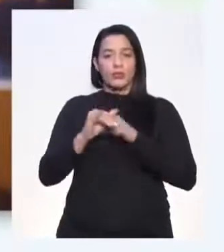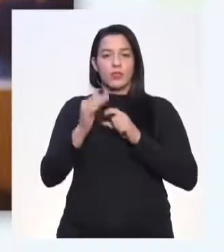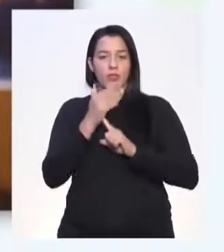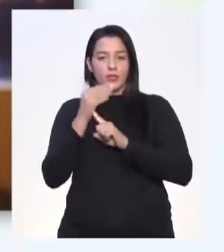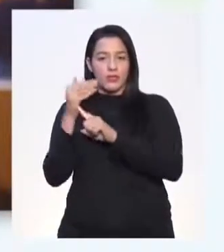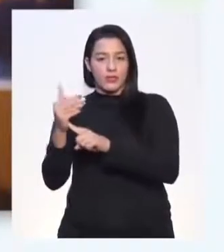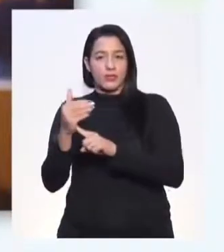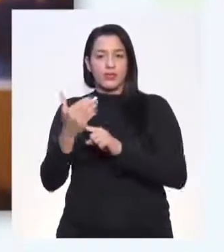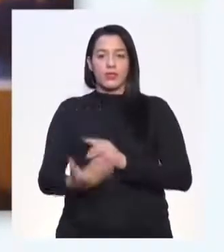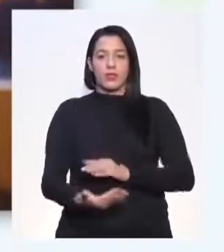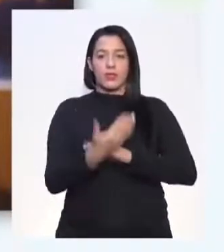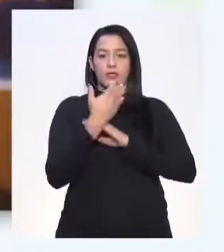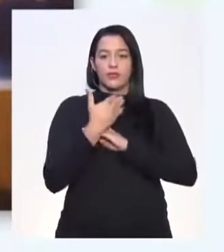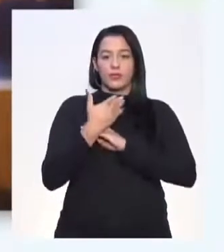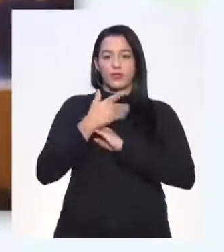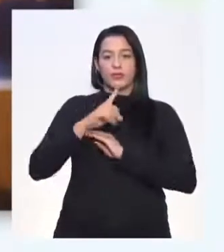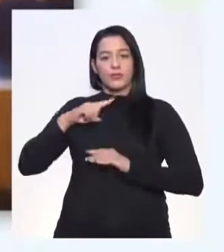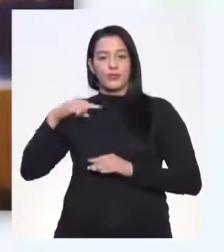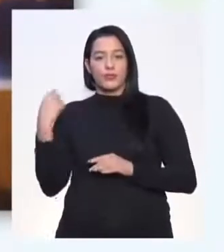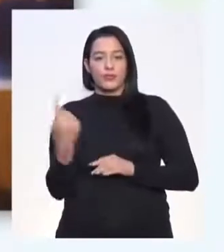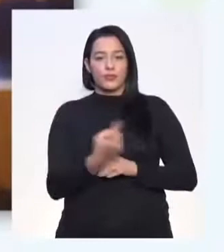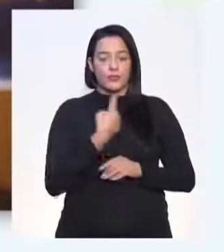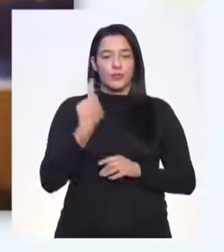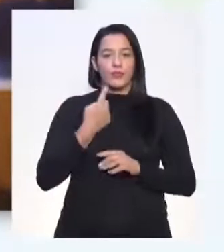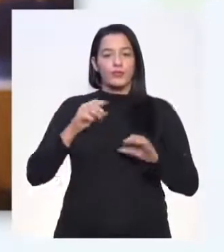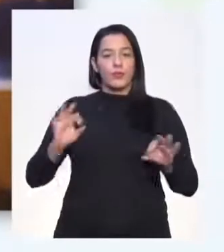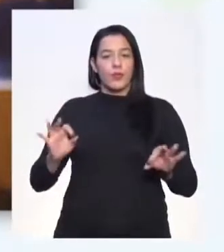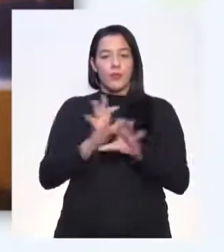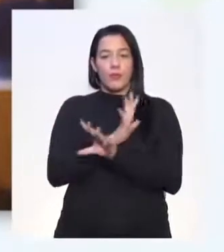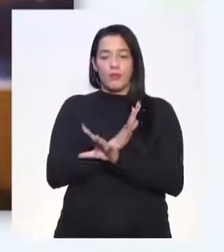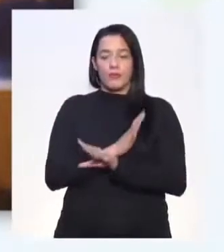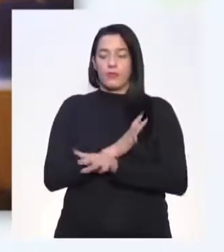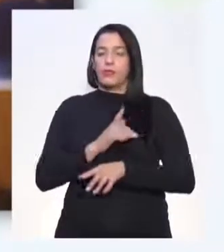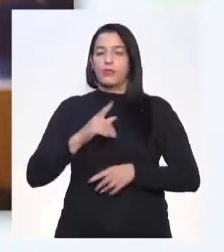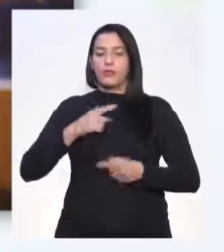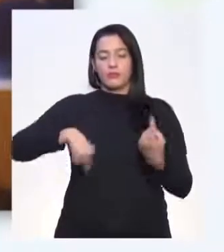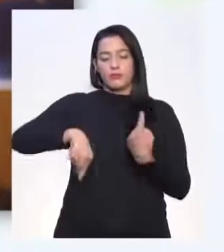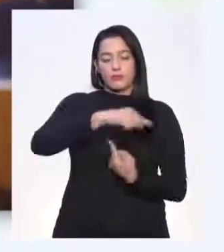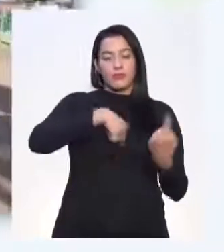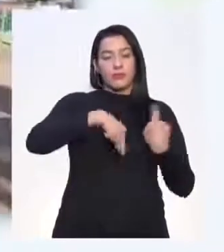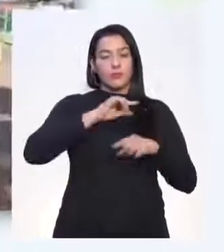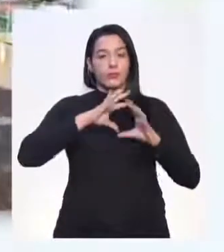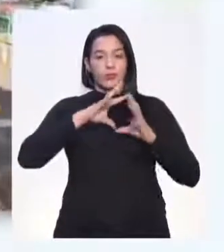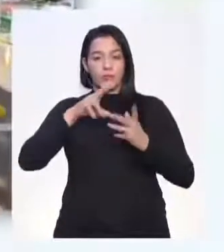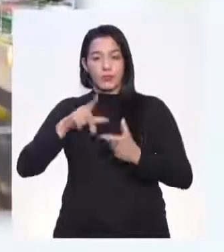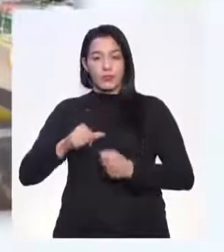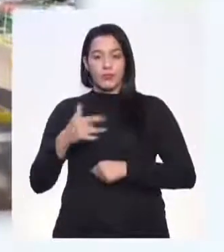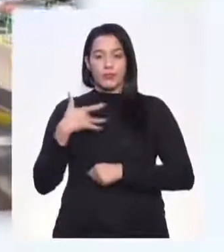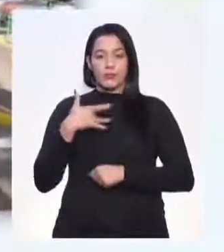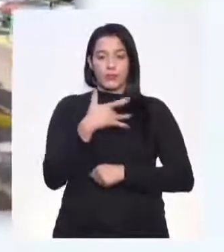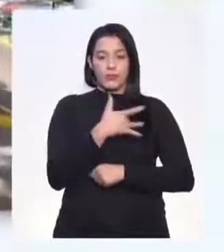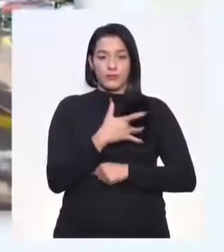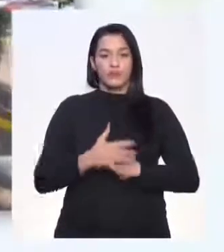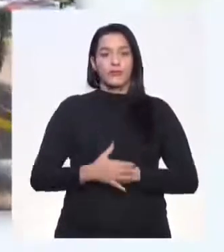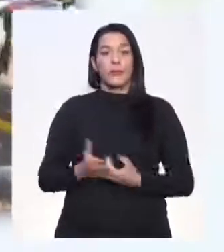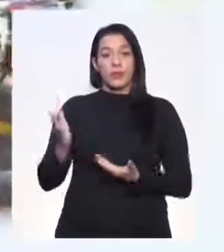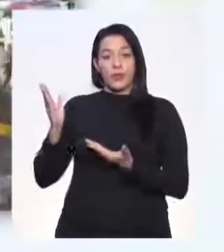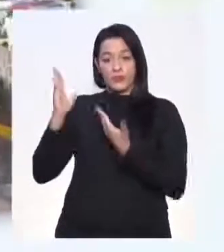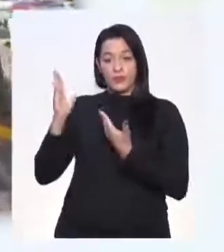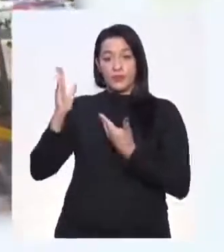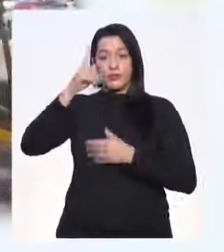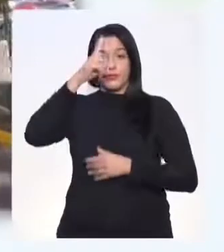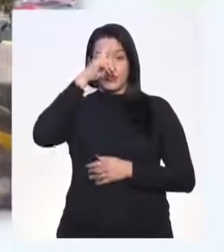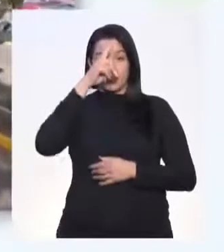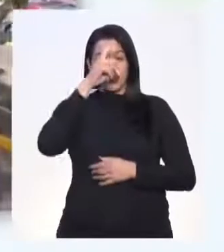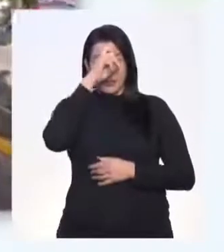vem auxiliar no gerenciamento completo das atividades que englobam saúde. O Hospital das Forças Armadas,